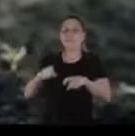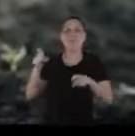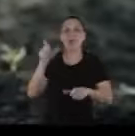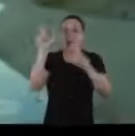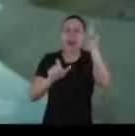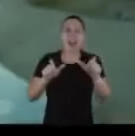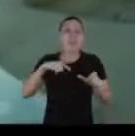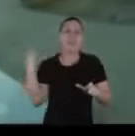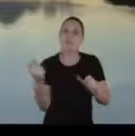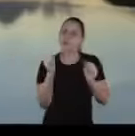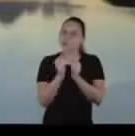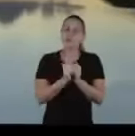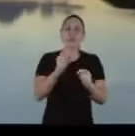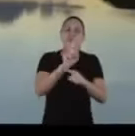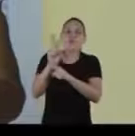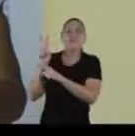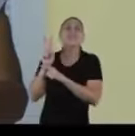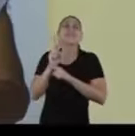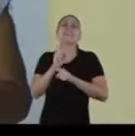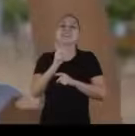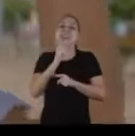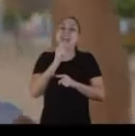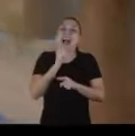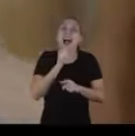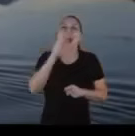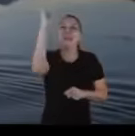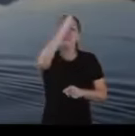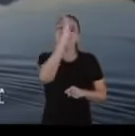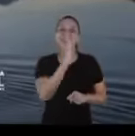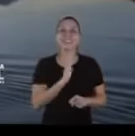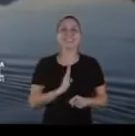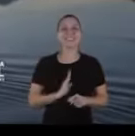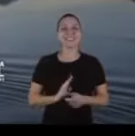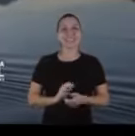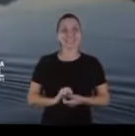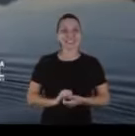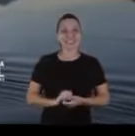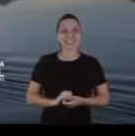juntos proteger a nossa maior riqueza. Vamos juntos proteger as águas brasileiras.